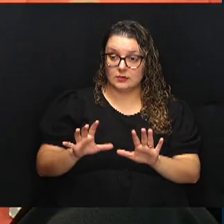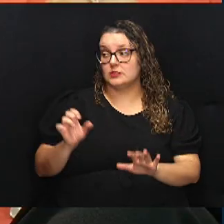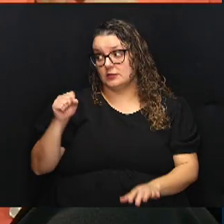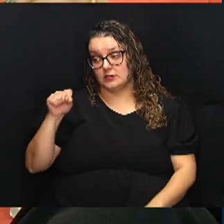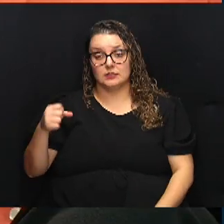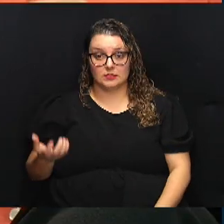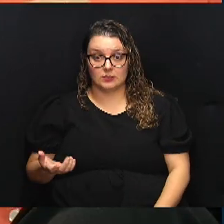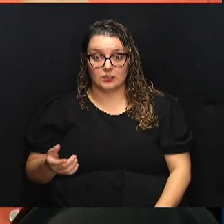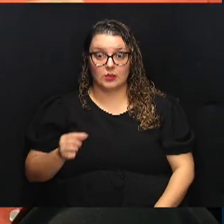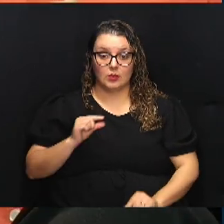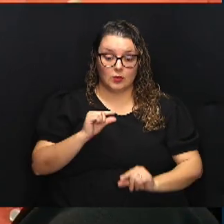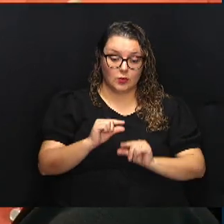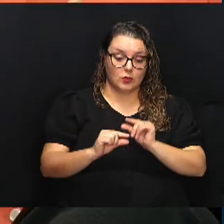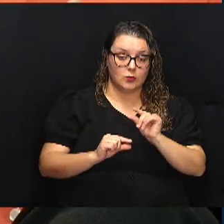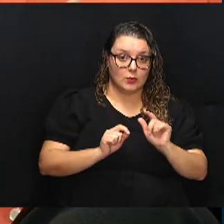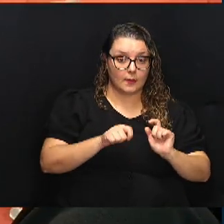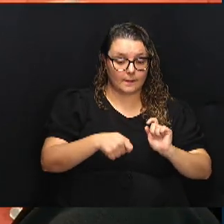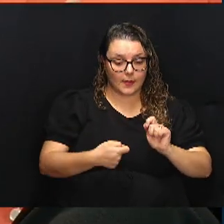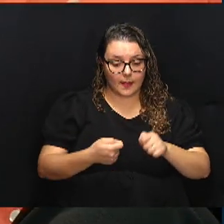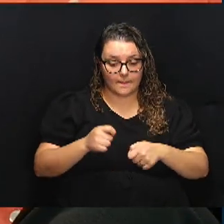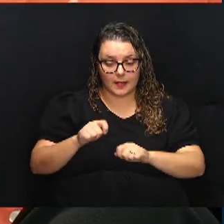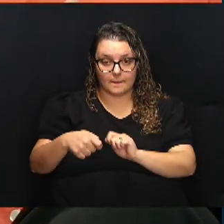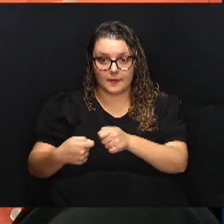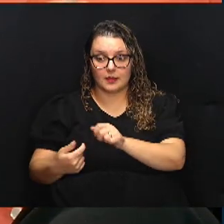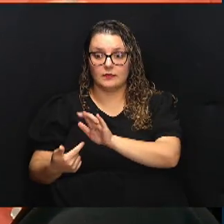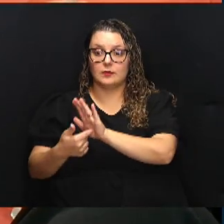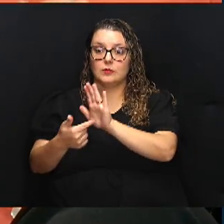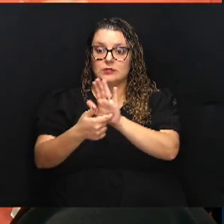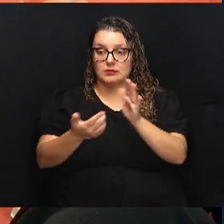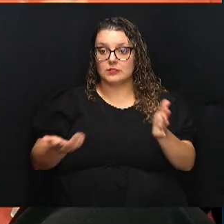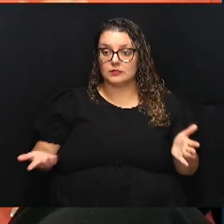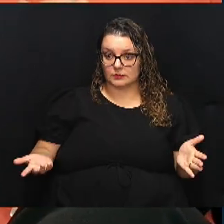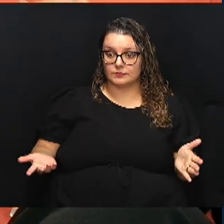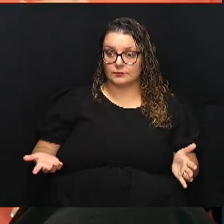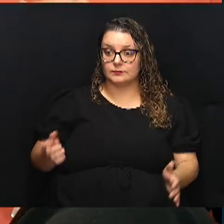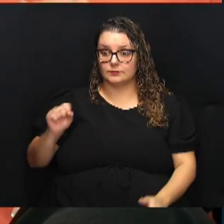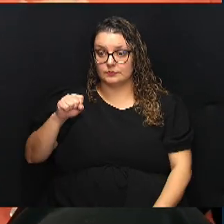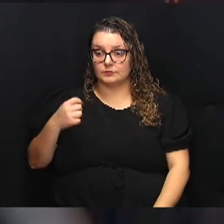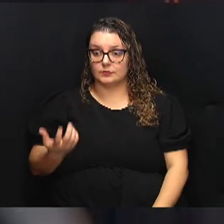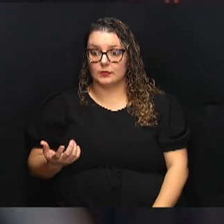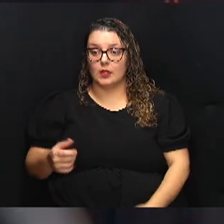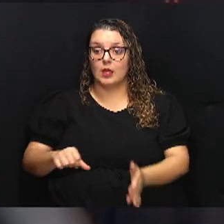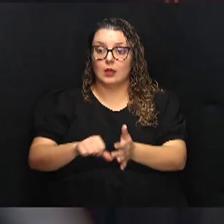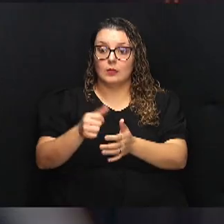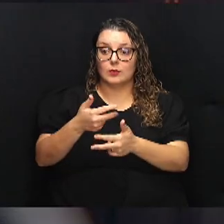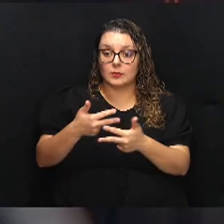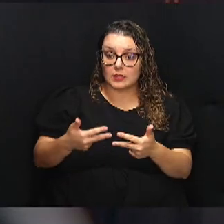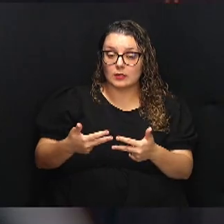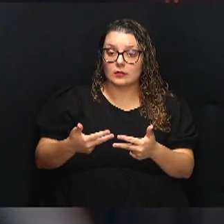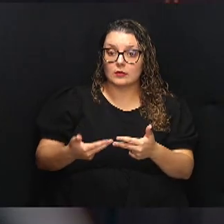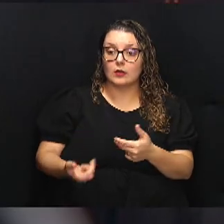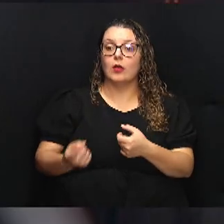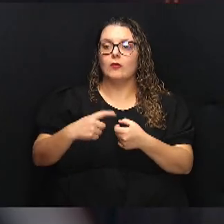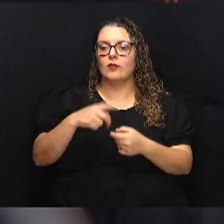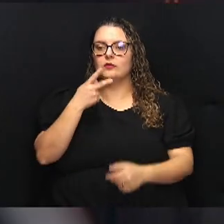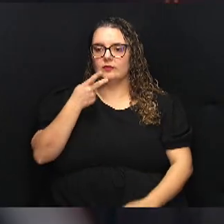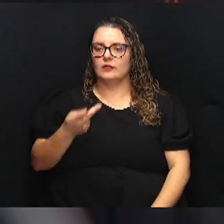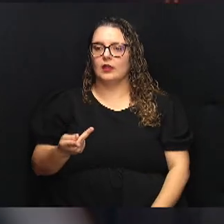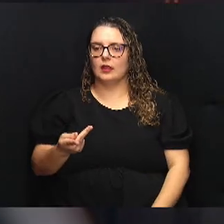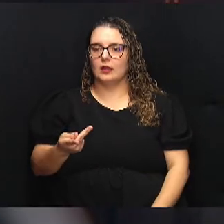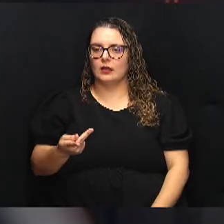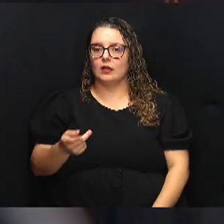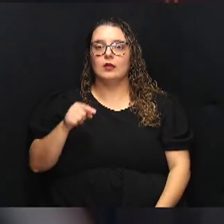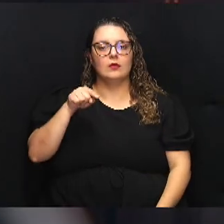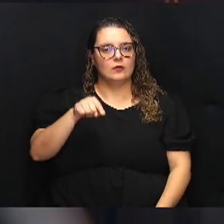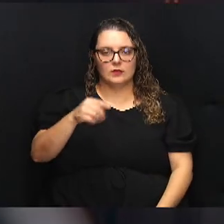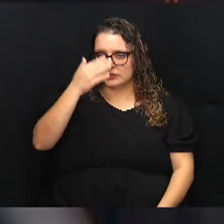porque os pequenos sinais vêm sendo dados, Uhum. né. Primeiro ponto, volto a repetir, você